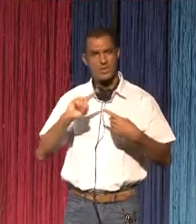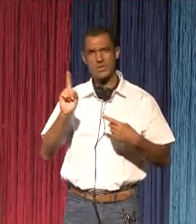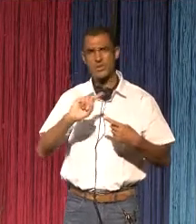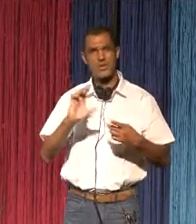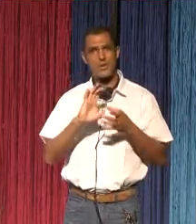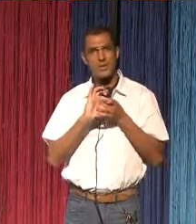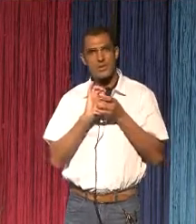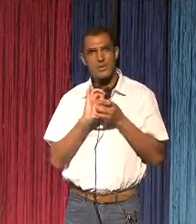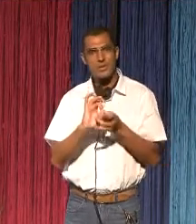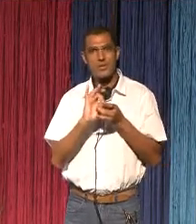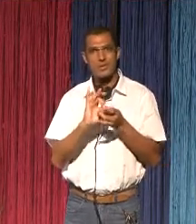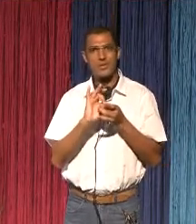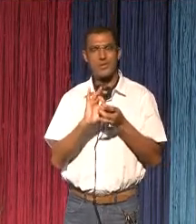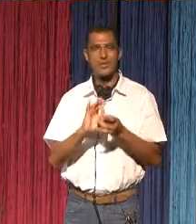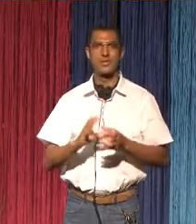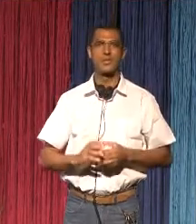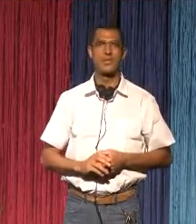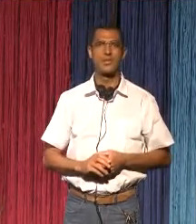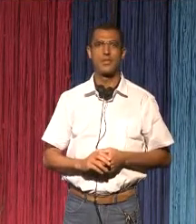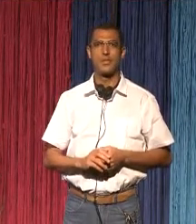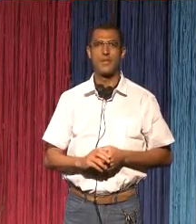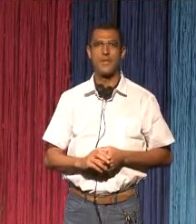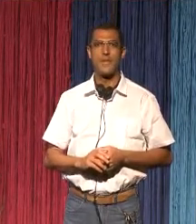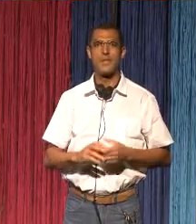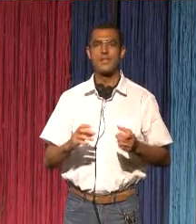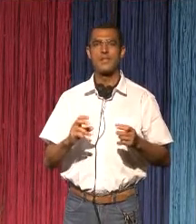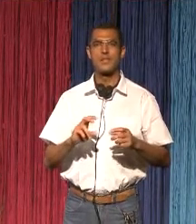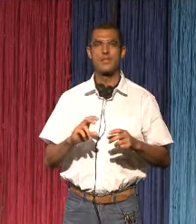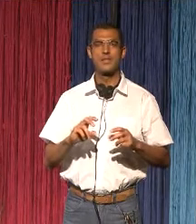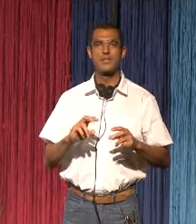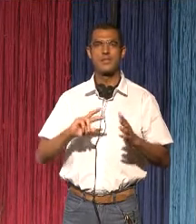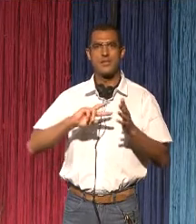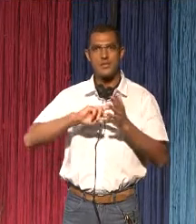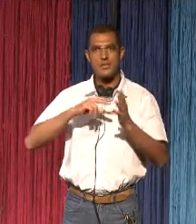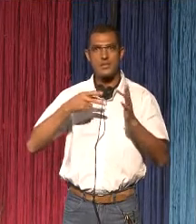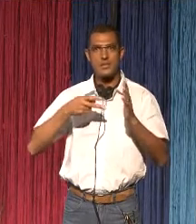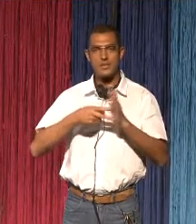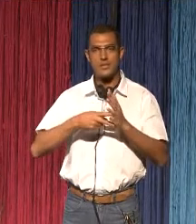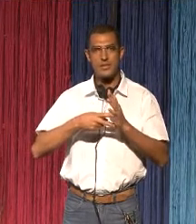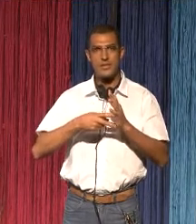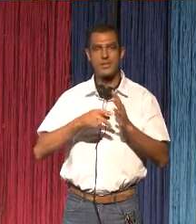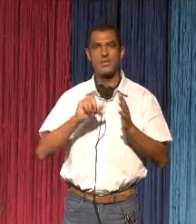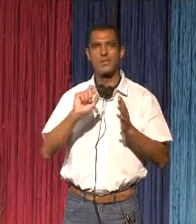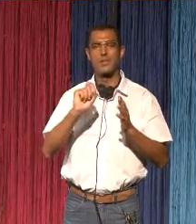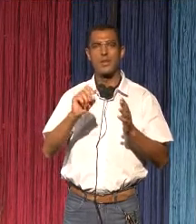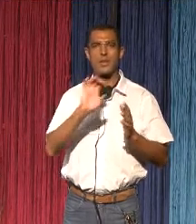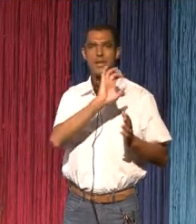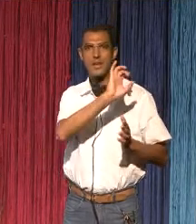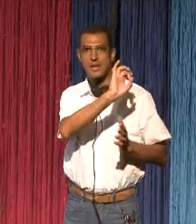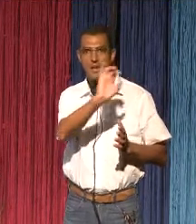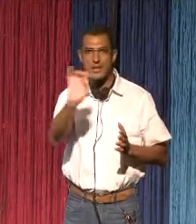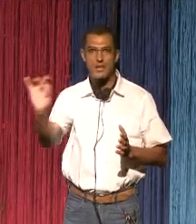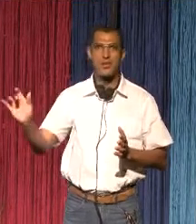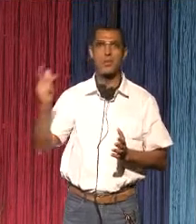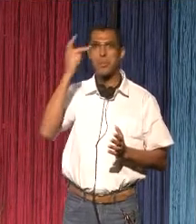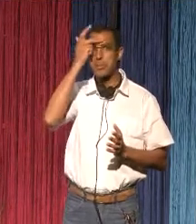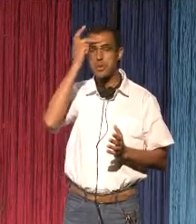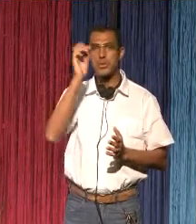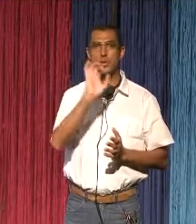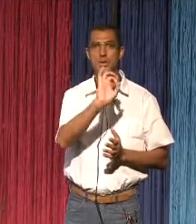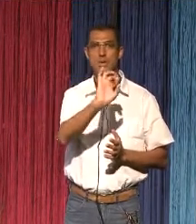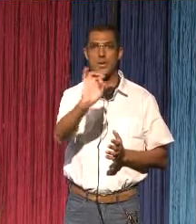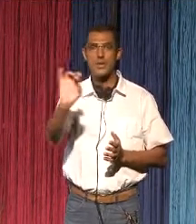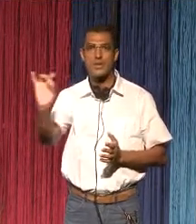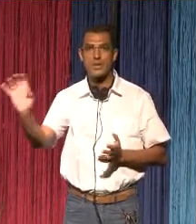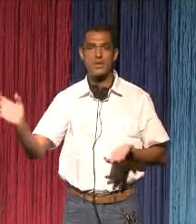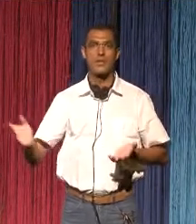são... Cognitivo, né, gente, significa, do ponto de vista de cada um de nós, de todos nós, portanto,